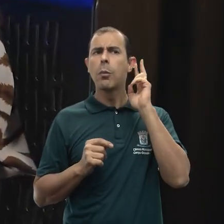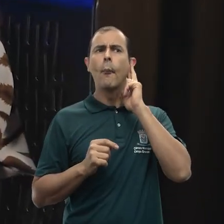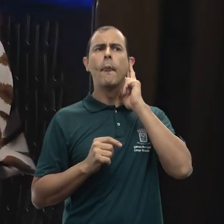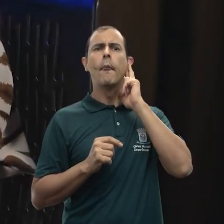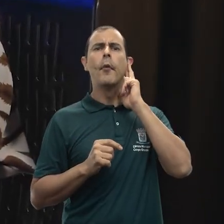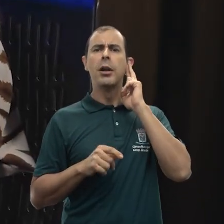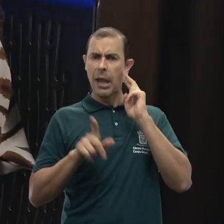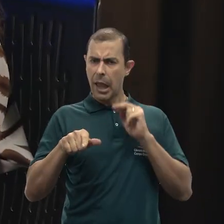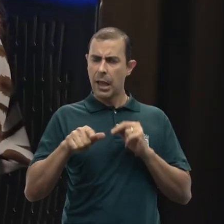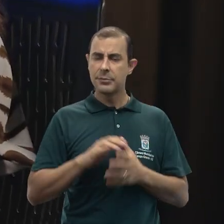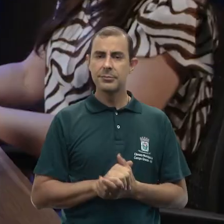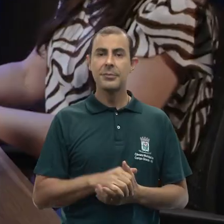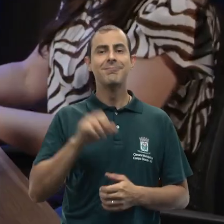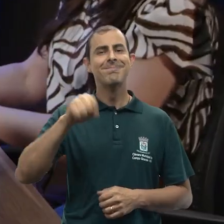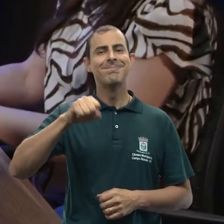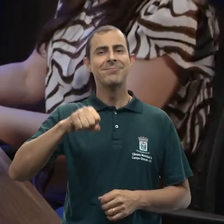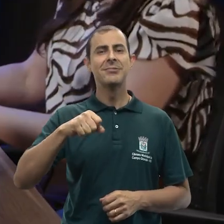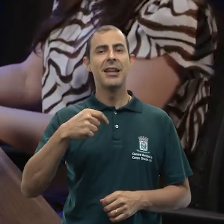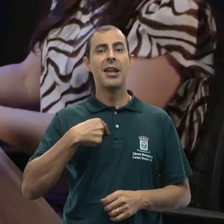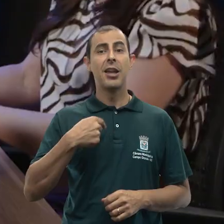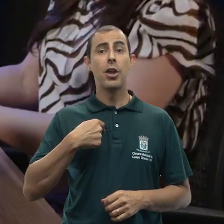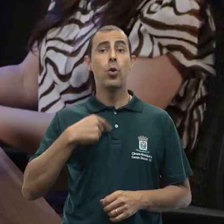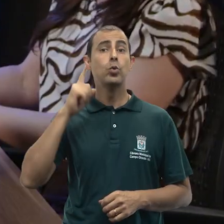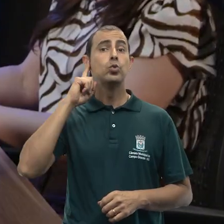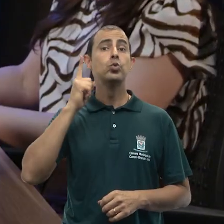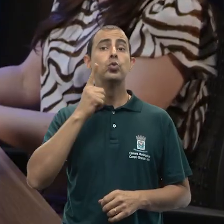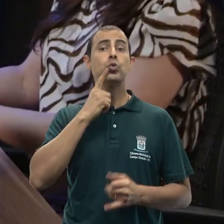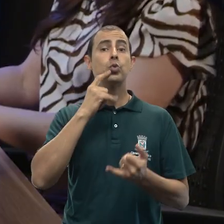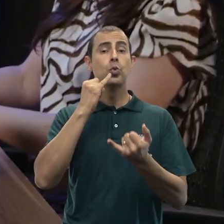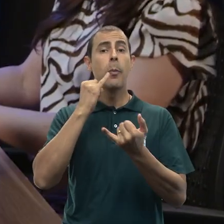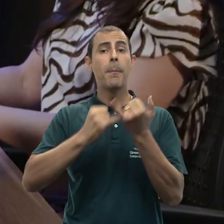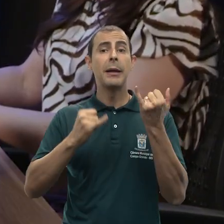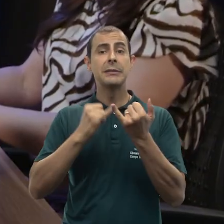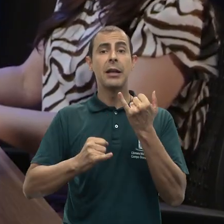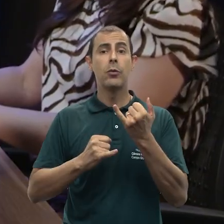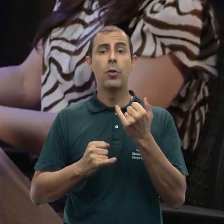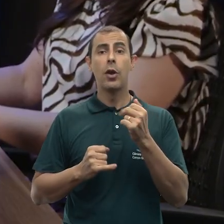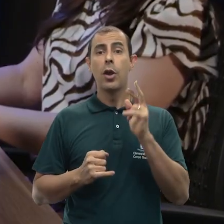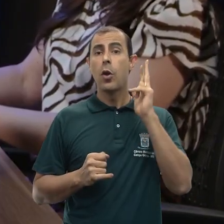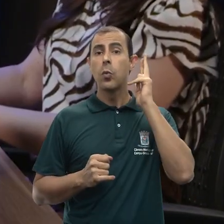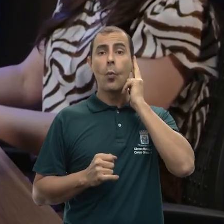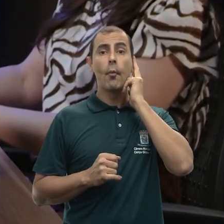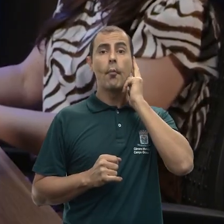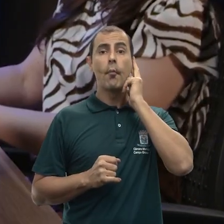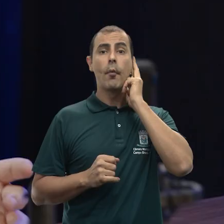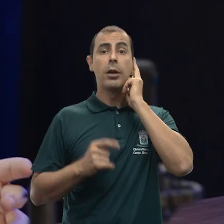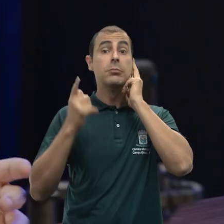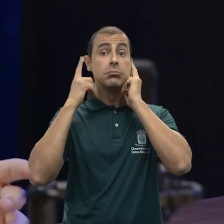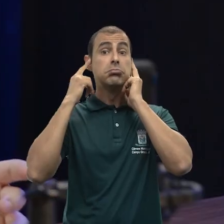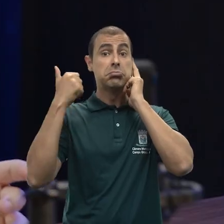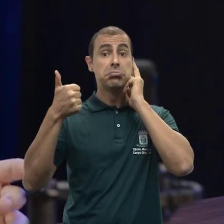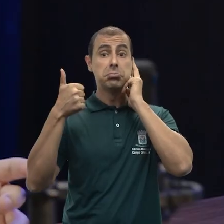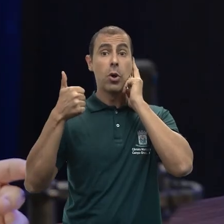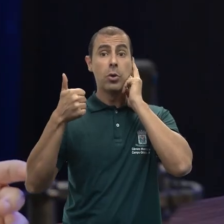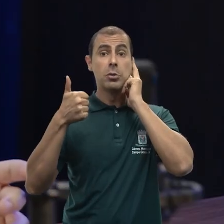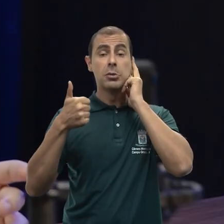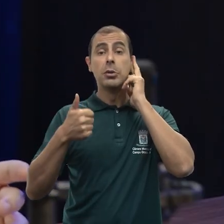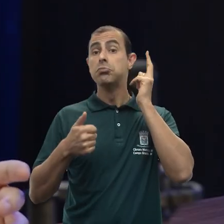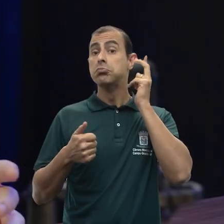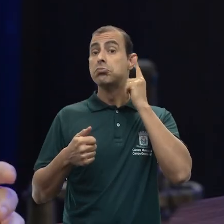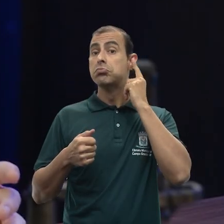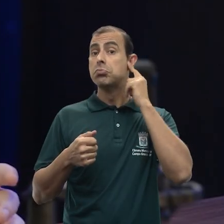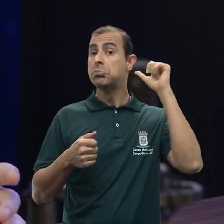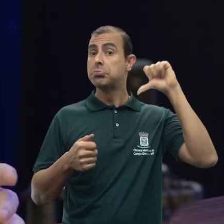É isso? Eu sou PCD, eu não escuto, eu sou surdo unilateral. Só tenho audição de um